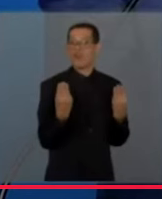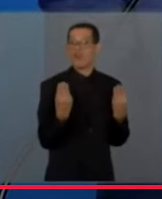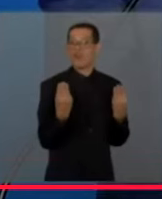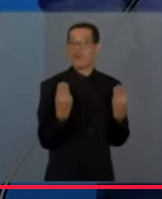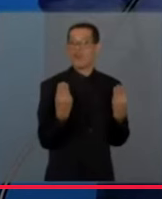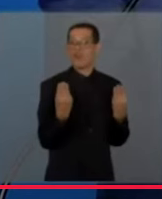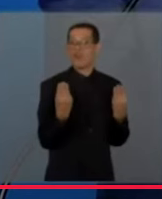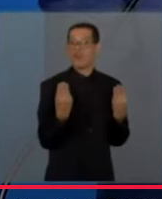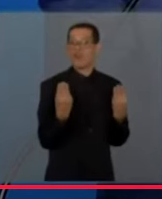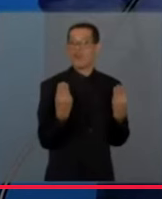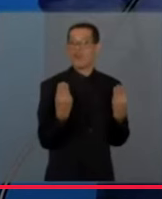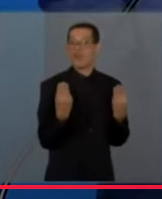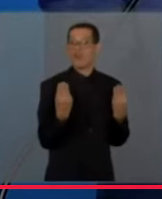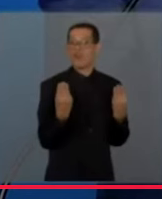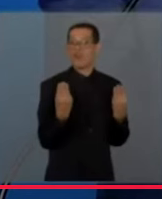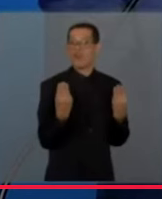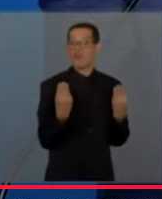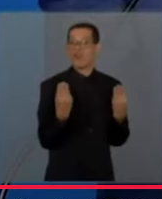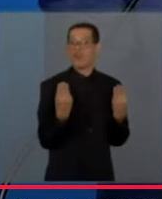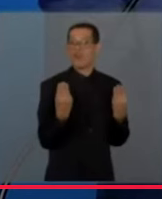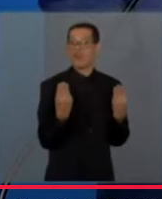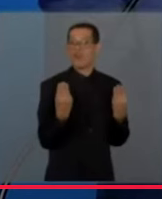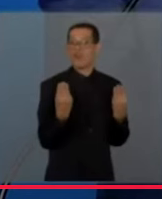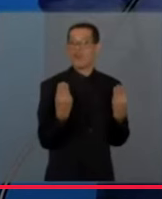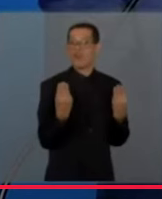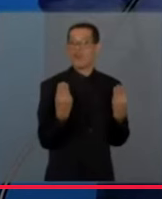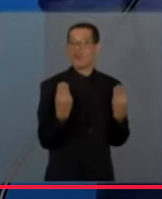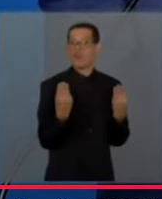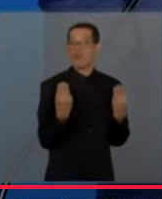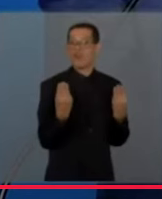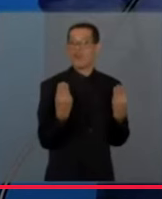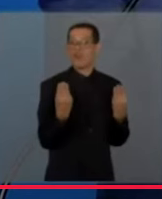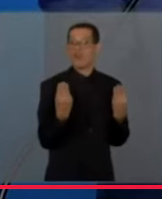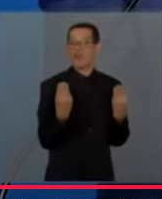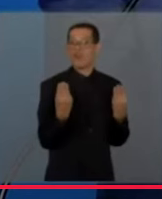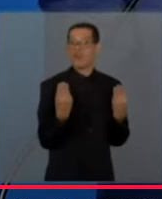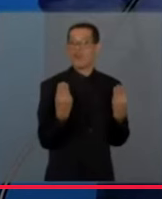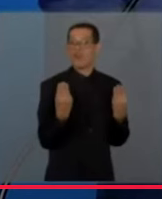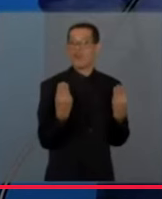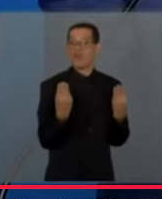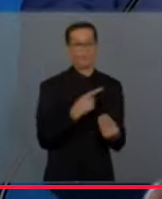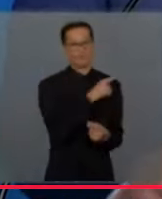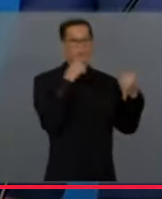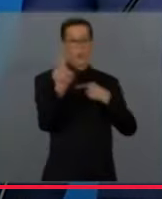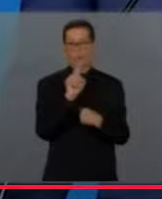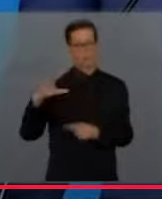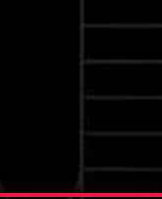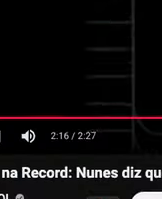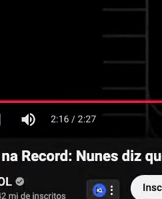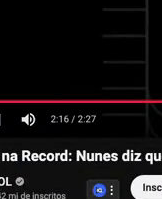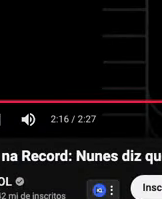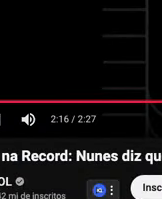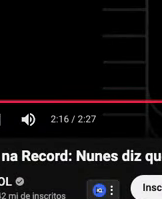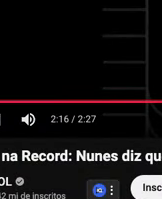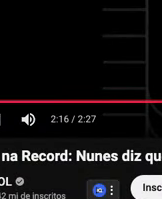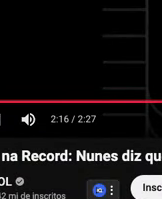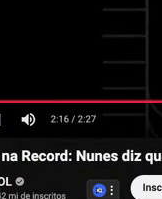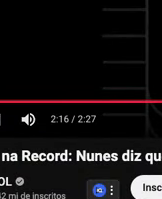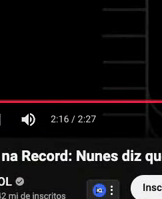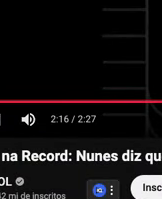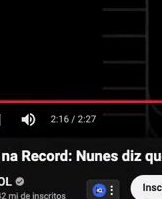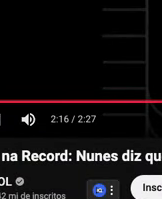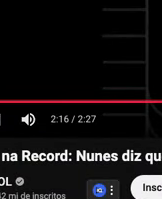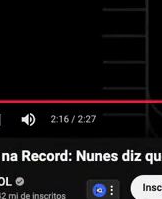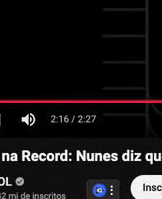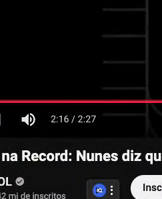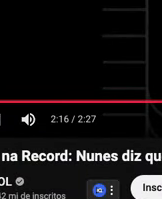garrafa d'água aqui pô é brincadeira mano é É mano é inacreditável Cara é inacreditável Cara é inacreditável não tem condição mano É surreal cara